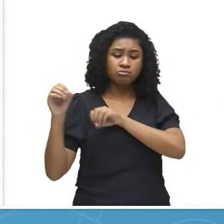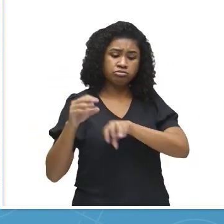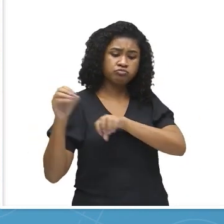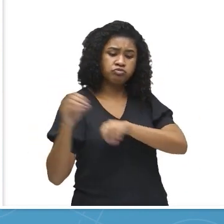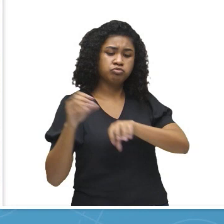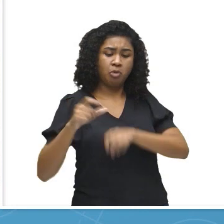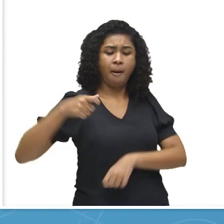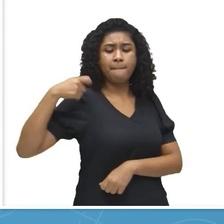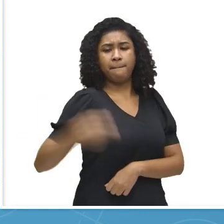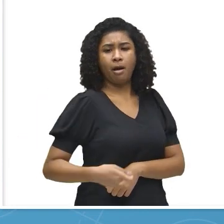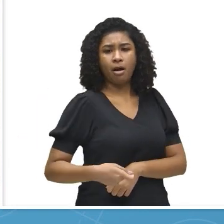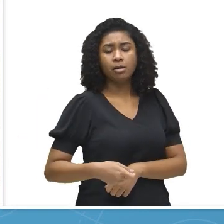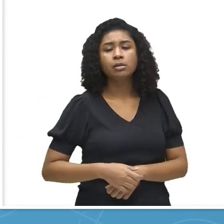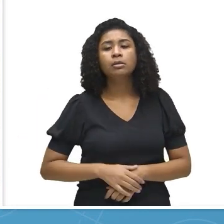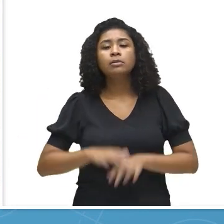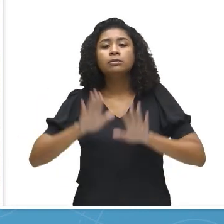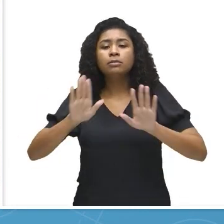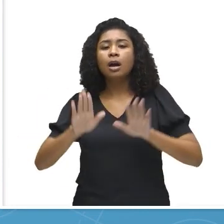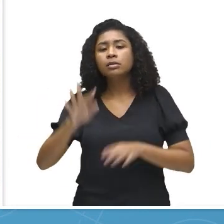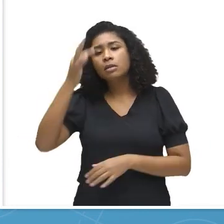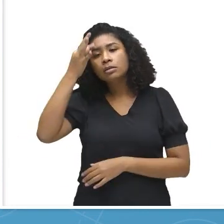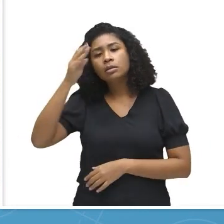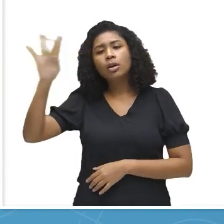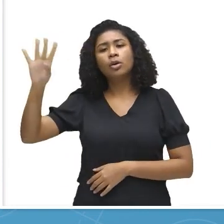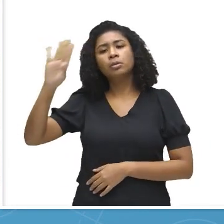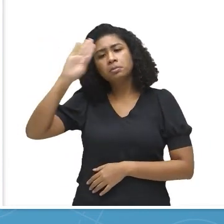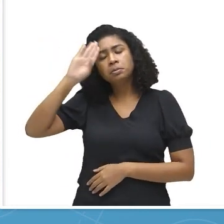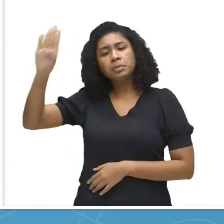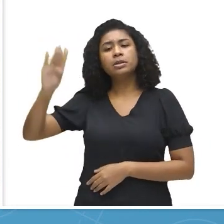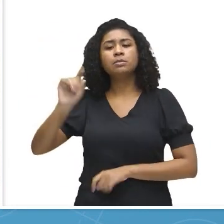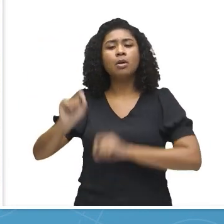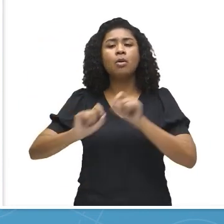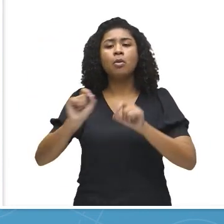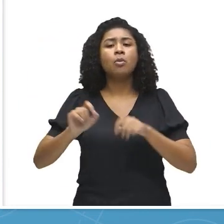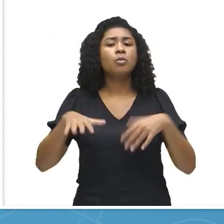se destacou nessa época foi, vamos lá, alternativa, gente.